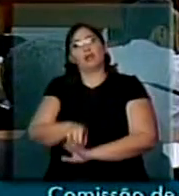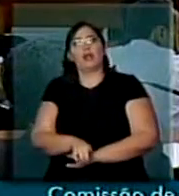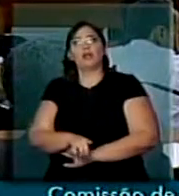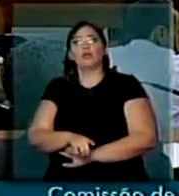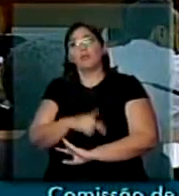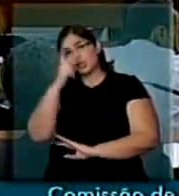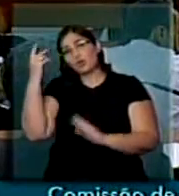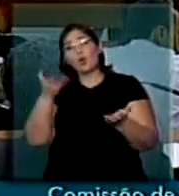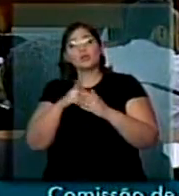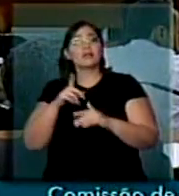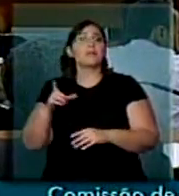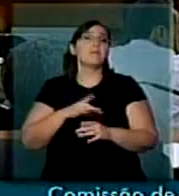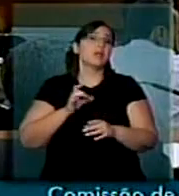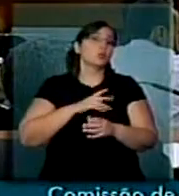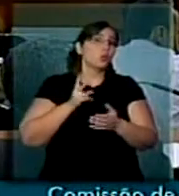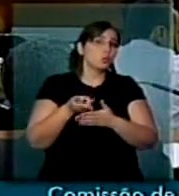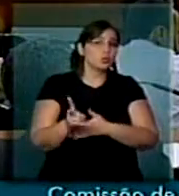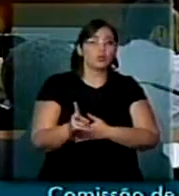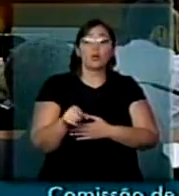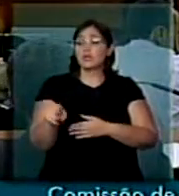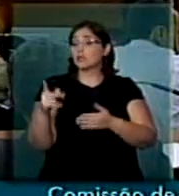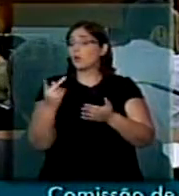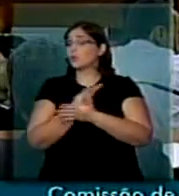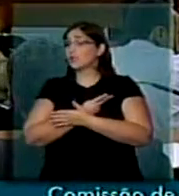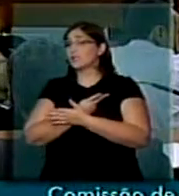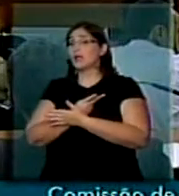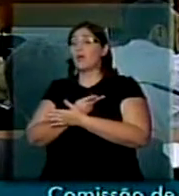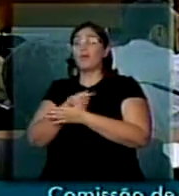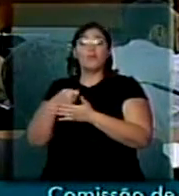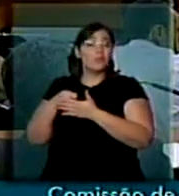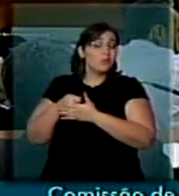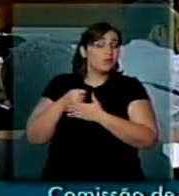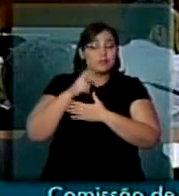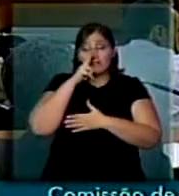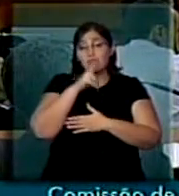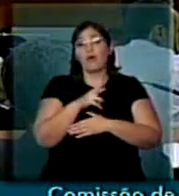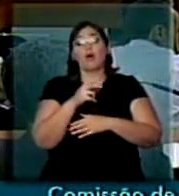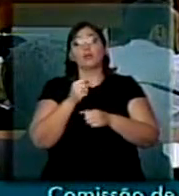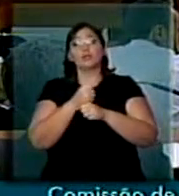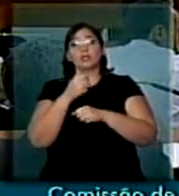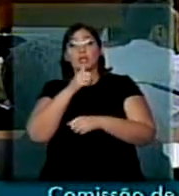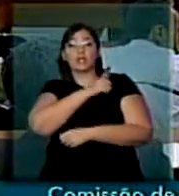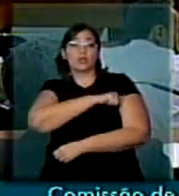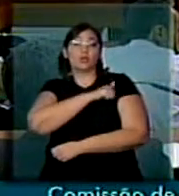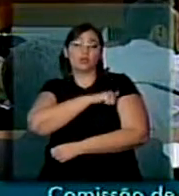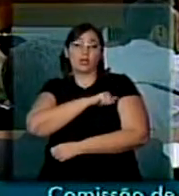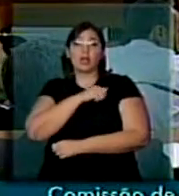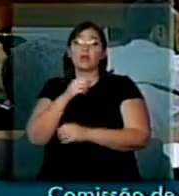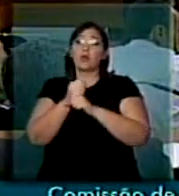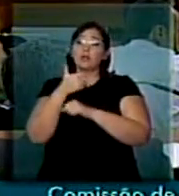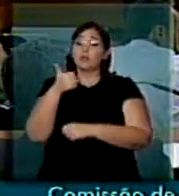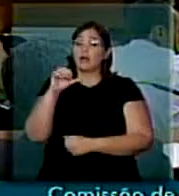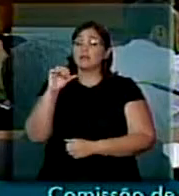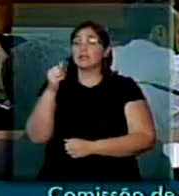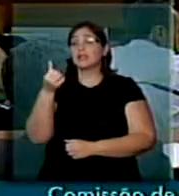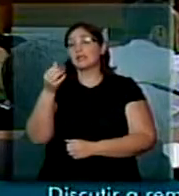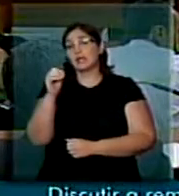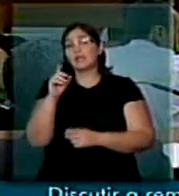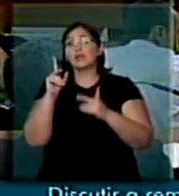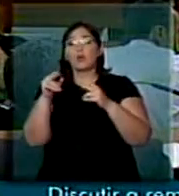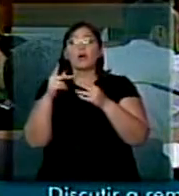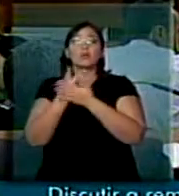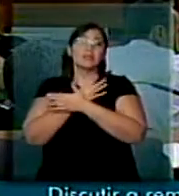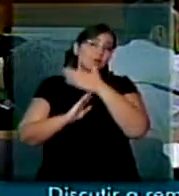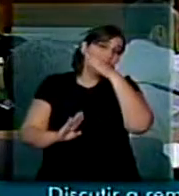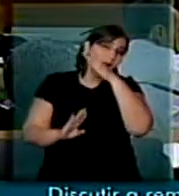seus direitos. Isso aconteceu muito duramente no Rio de Janeiro a partir da década de 60, como foi muito bem colocado aqui, quando a gente viveu o